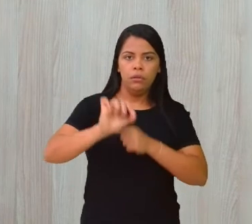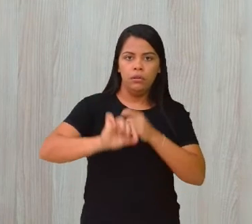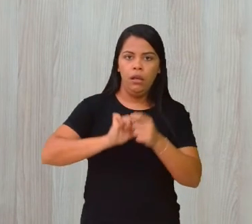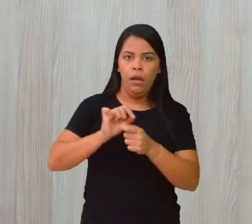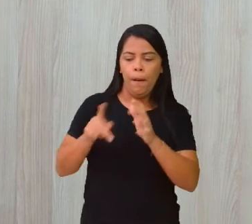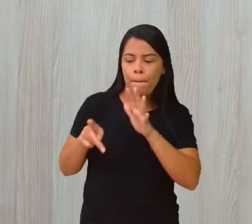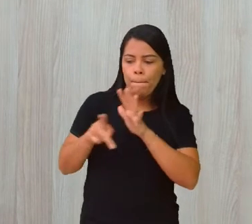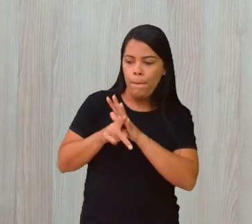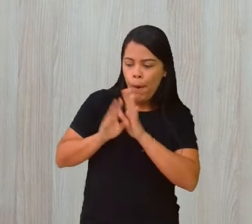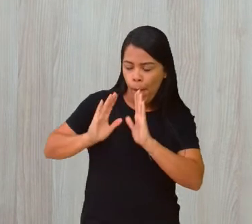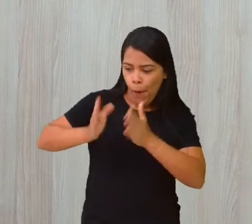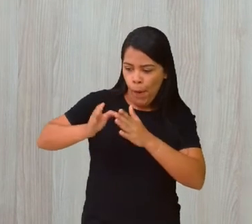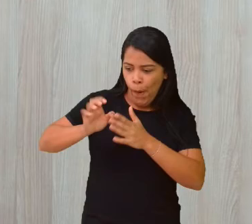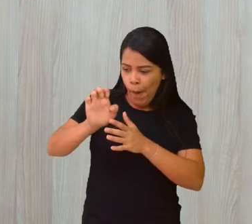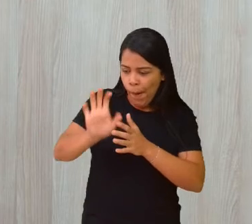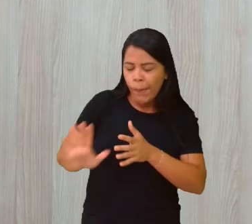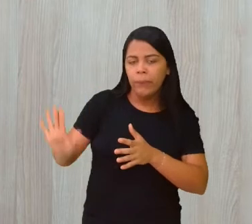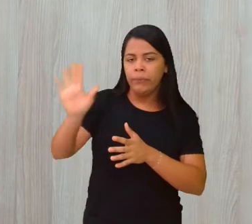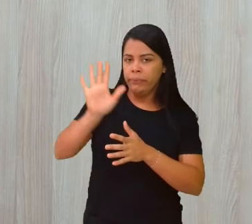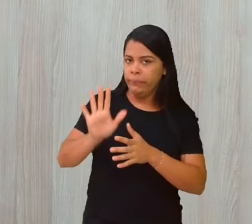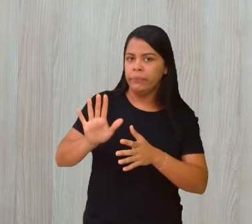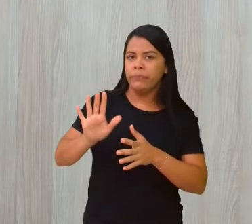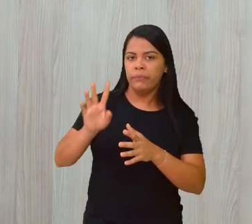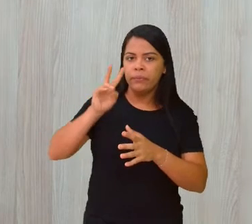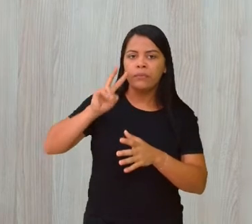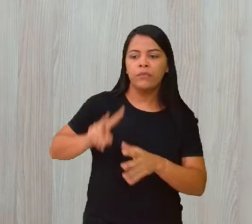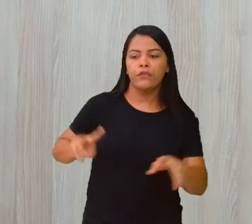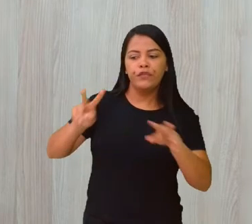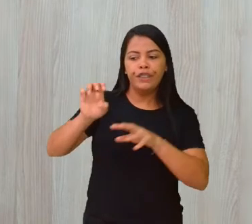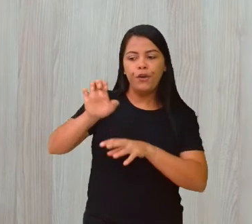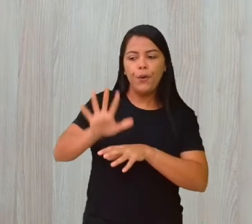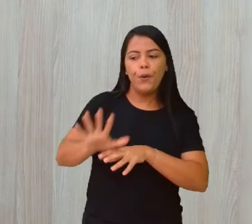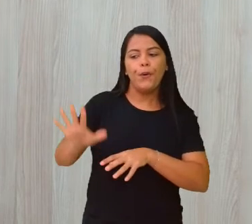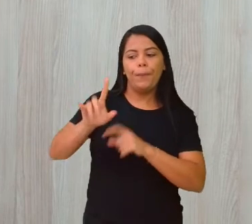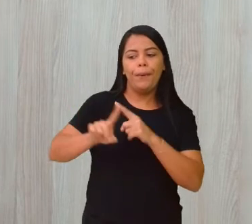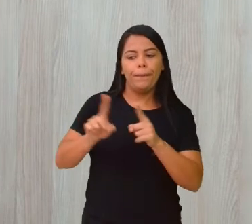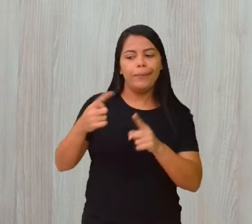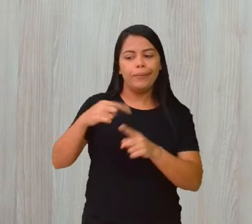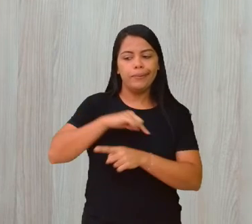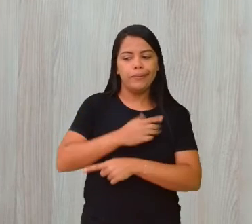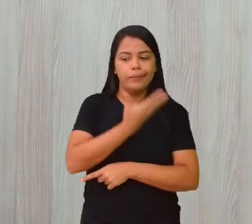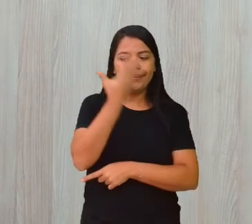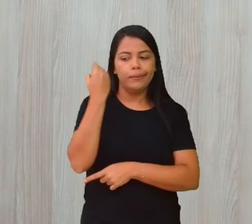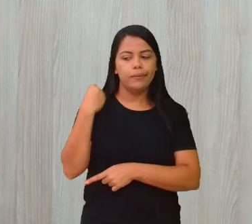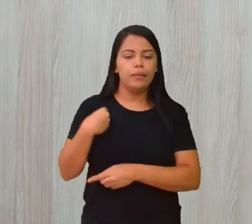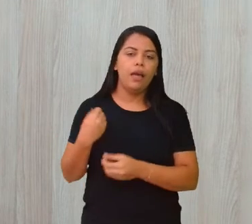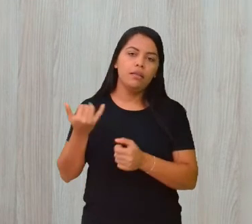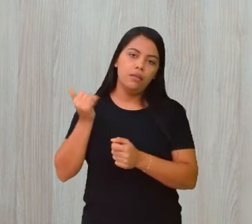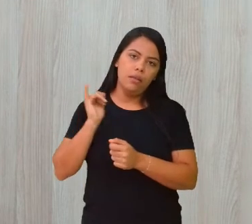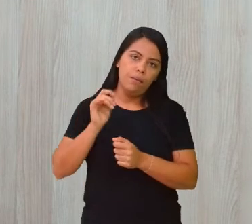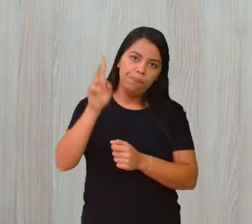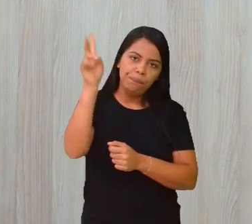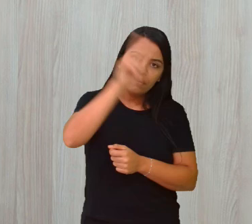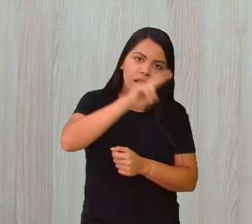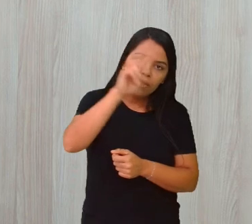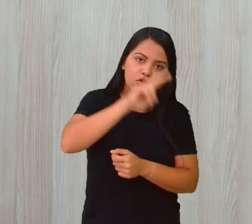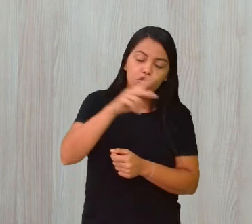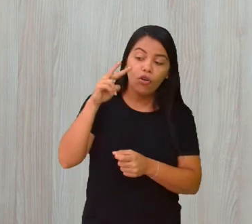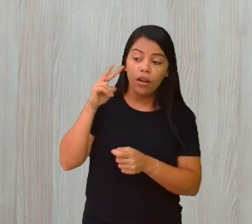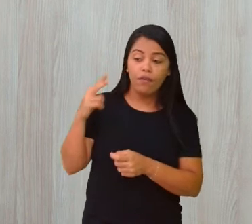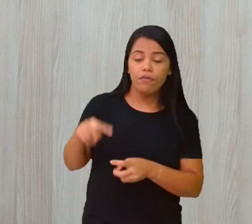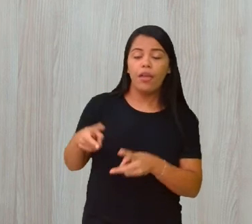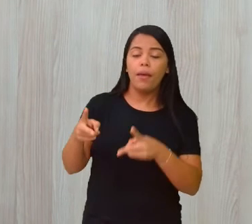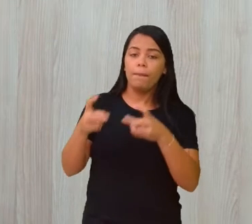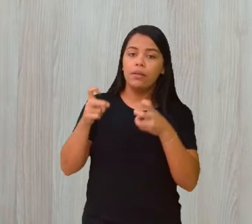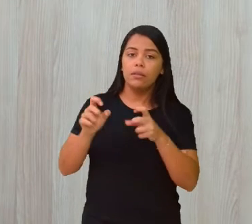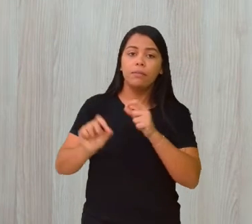né? Voltada para uma visão europeia, mas a gente esquece, né, de contar essas raízes e quem de fato construiu,